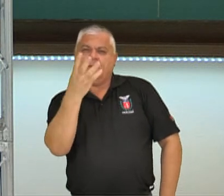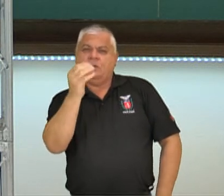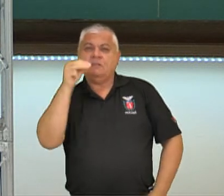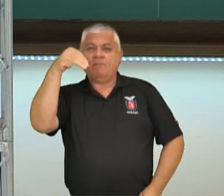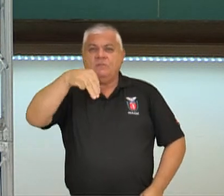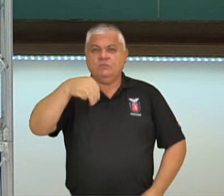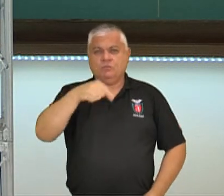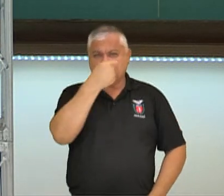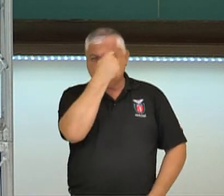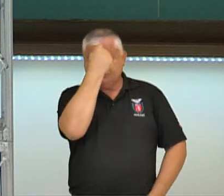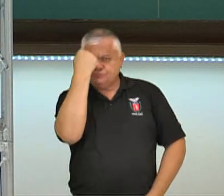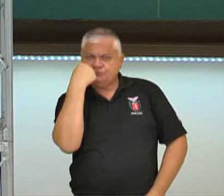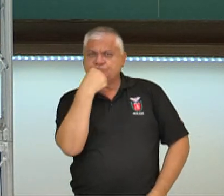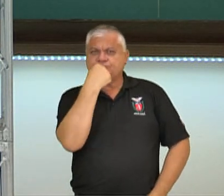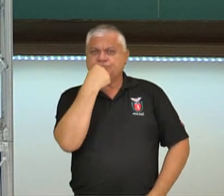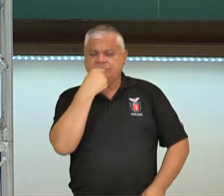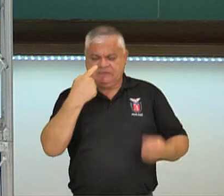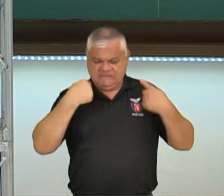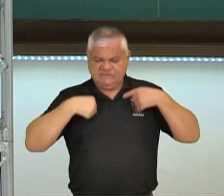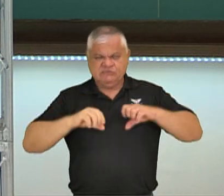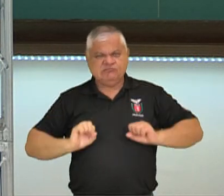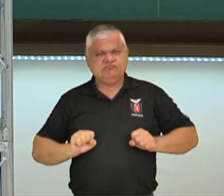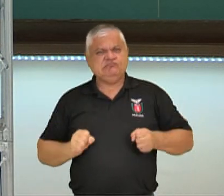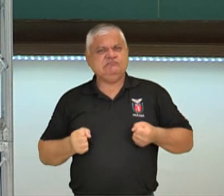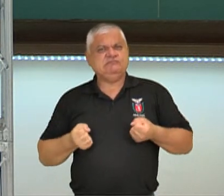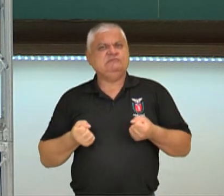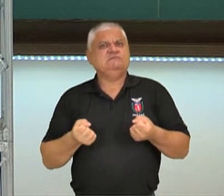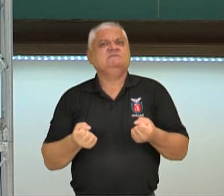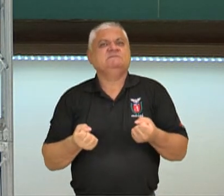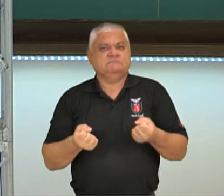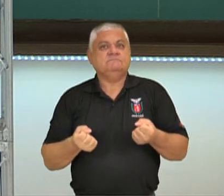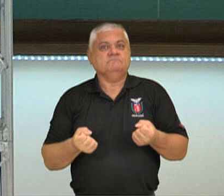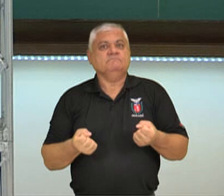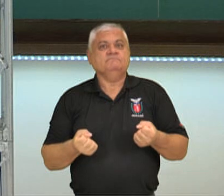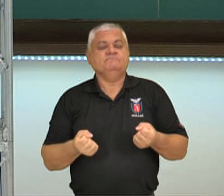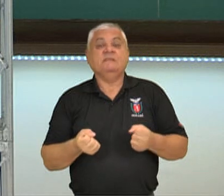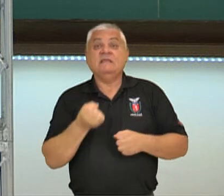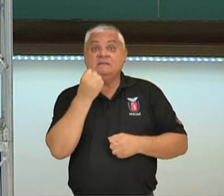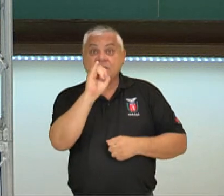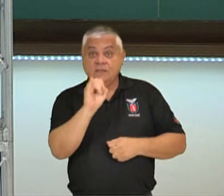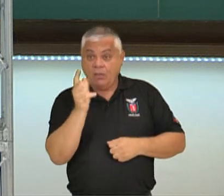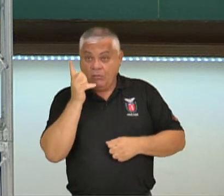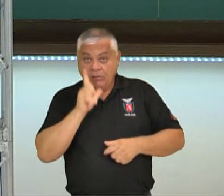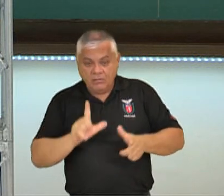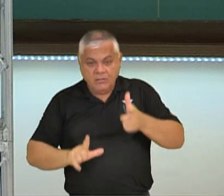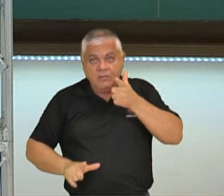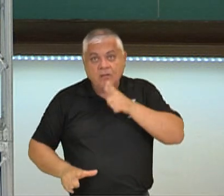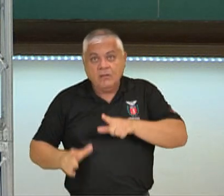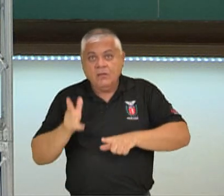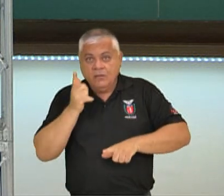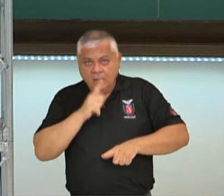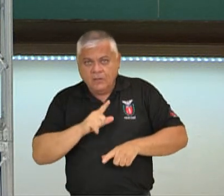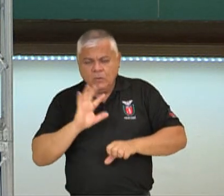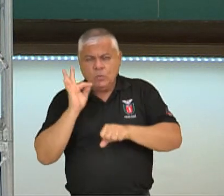minutos. Então, é um esforço físico mais prolongado. Então, se eu consigo, né,